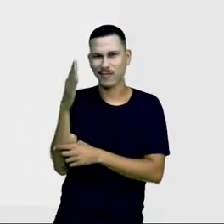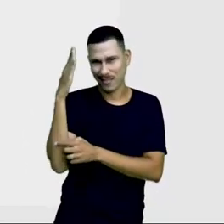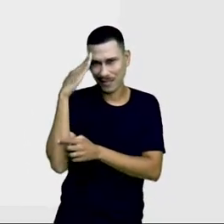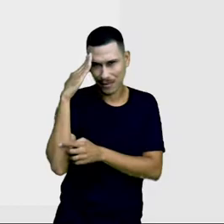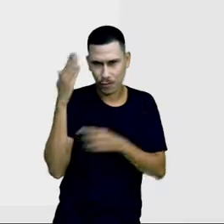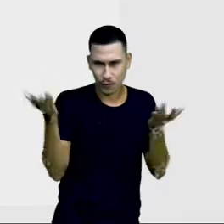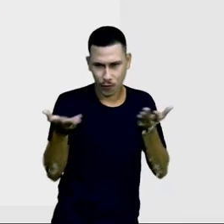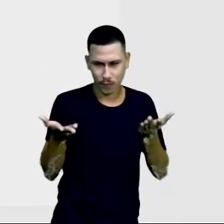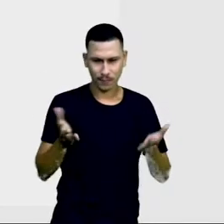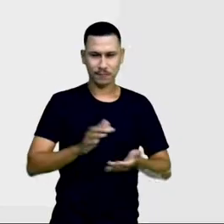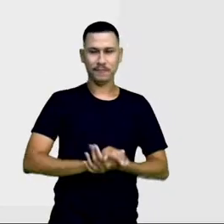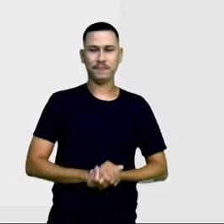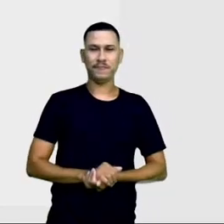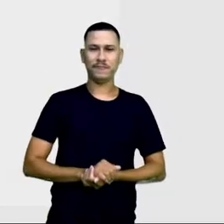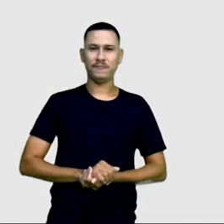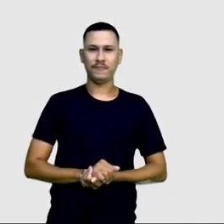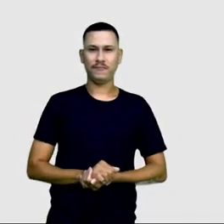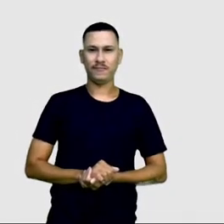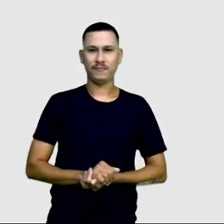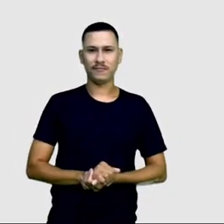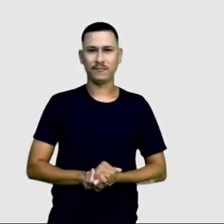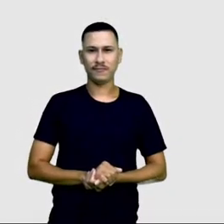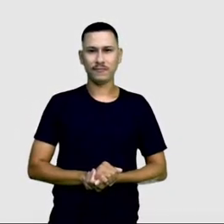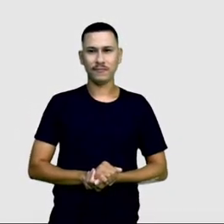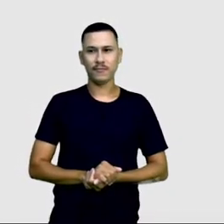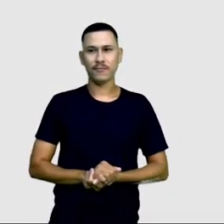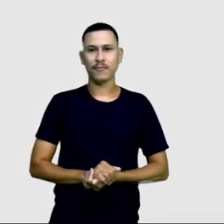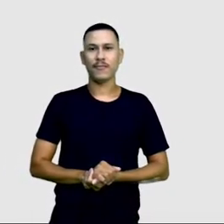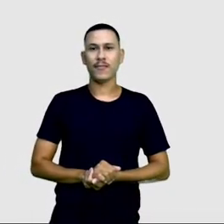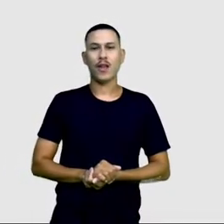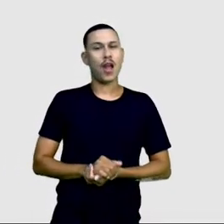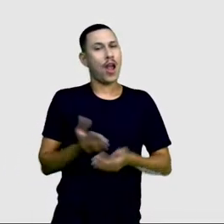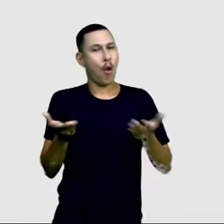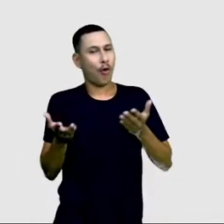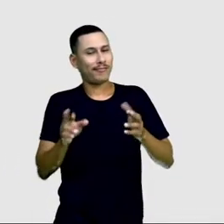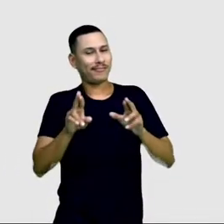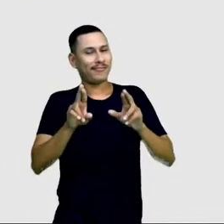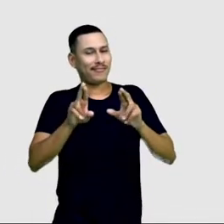desenhou. Ok? Já. E aí, a